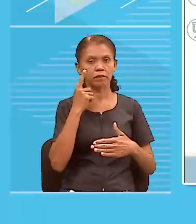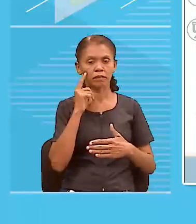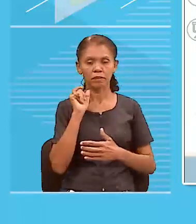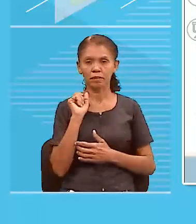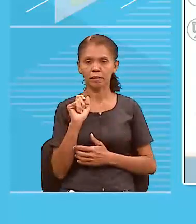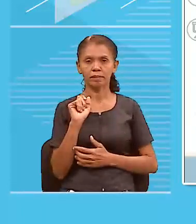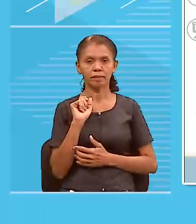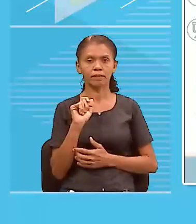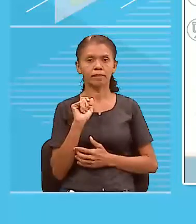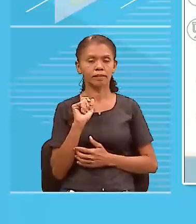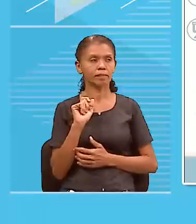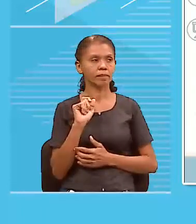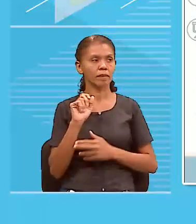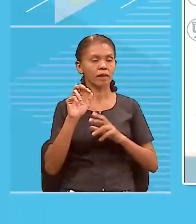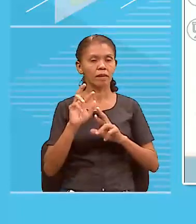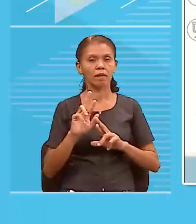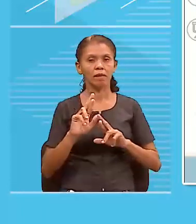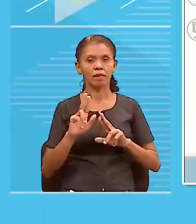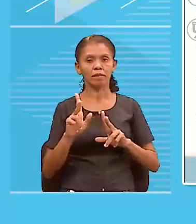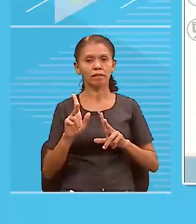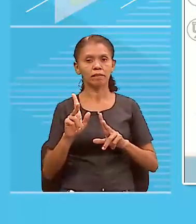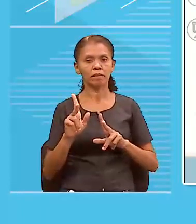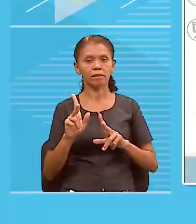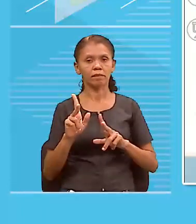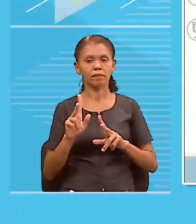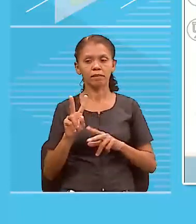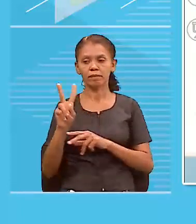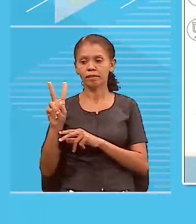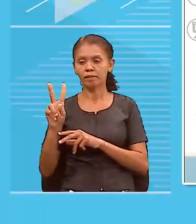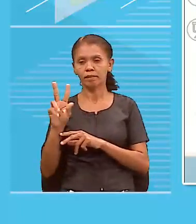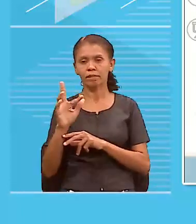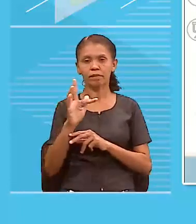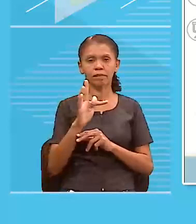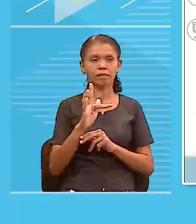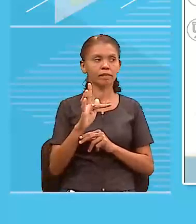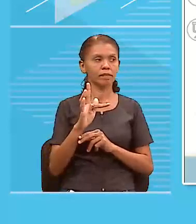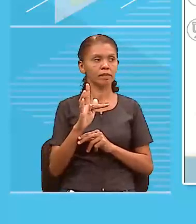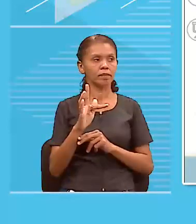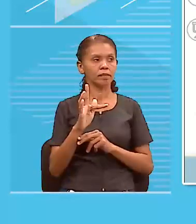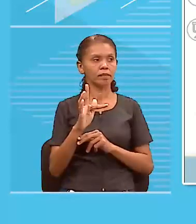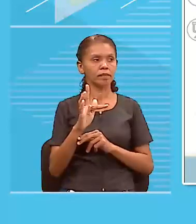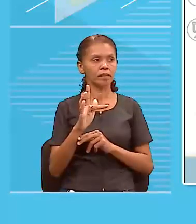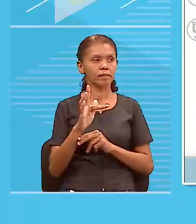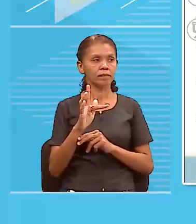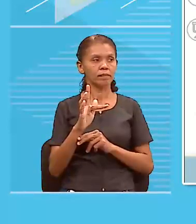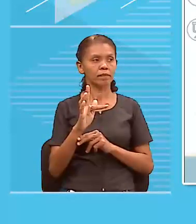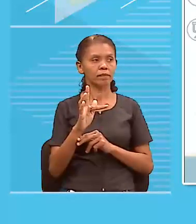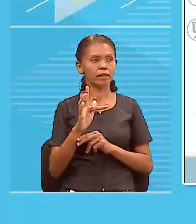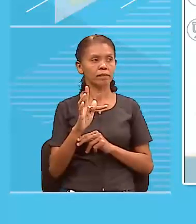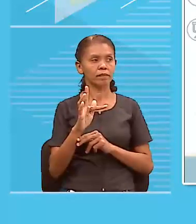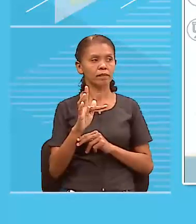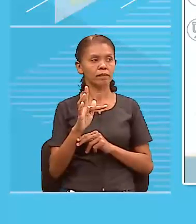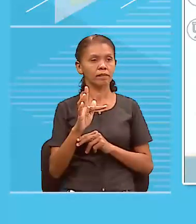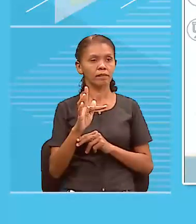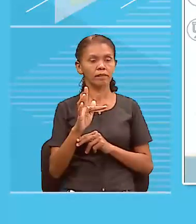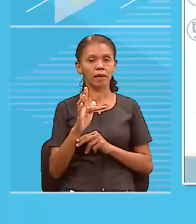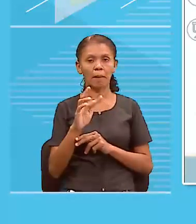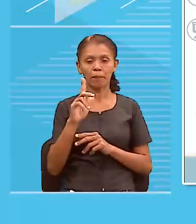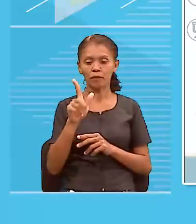a diferença que lá ao invés de ser verdadeiro e falso nós vamos colocar a letra saber bom e